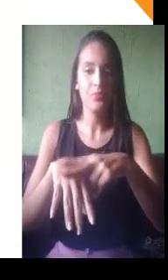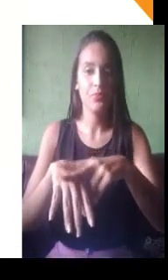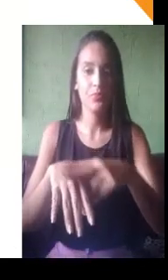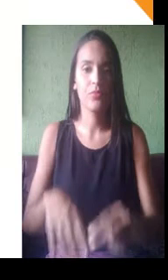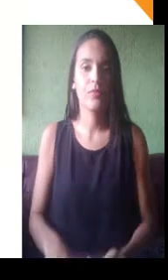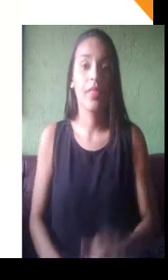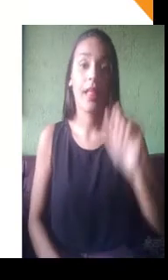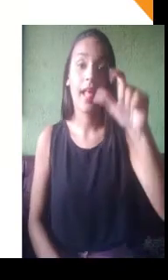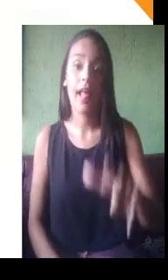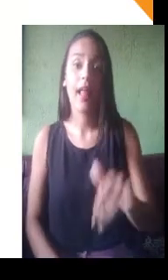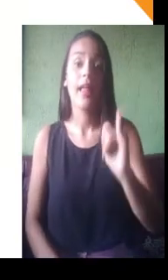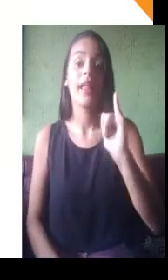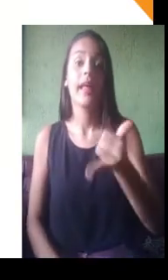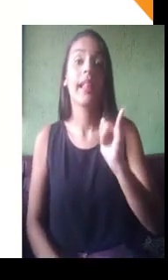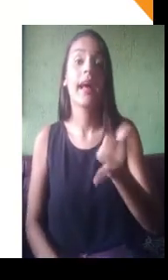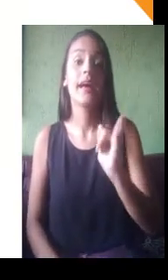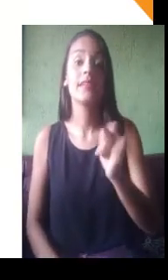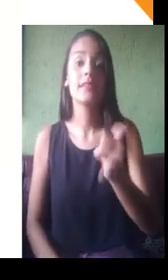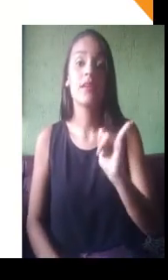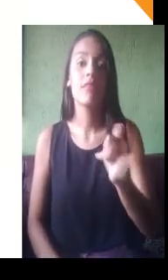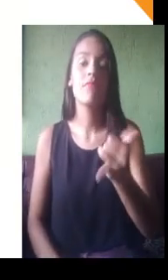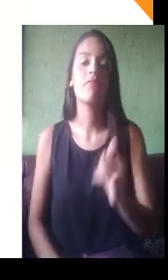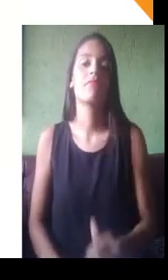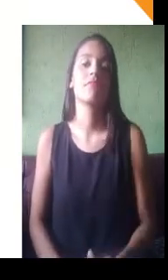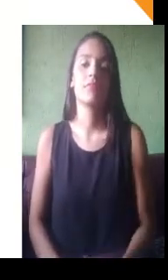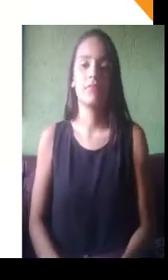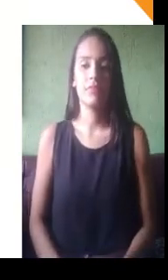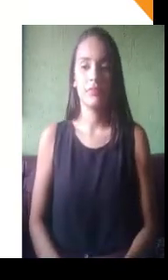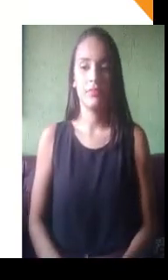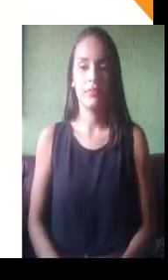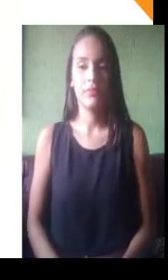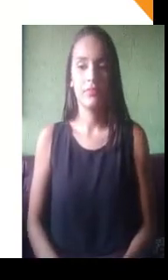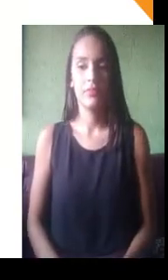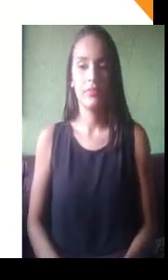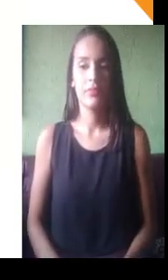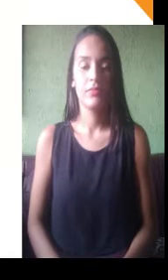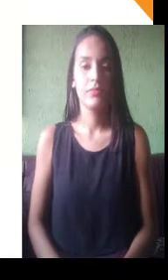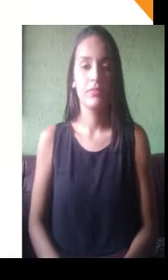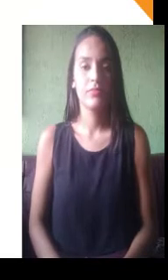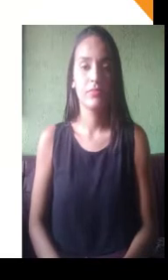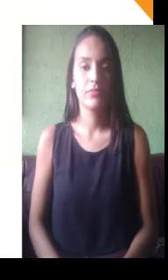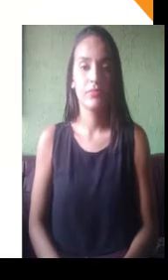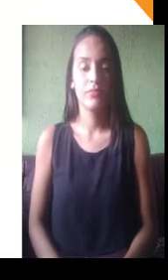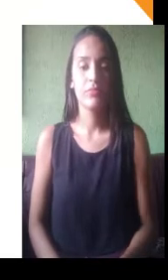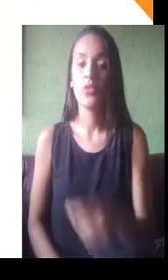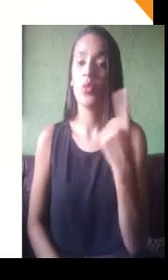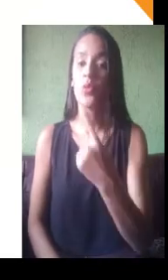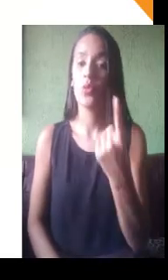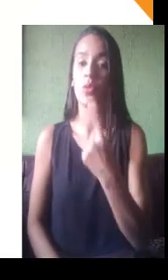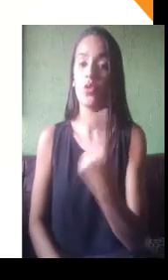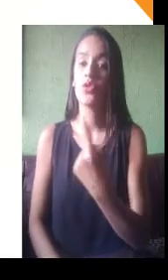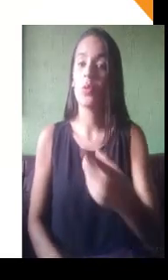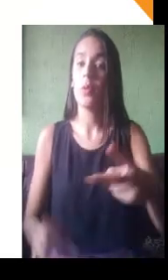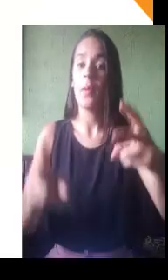detritos. Quando achava alguma coisa, não examinava nem cheirava. Engolia com voracidade.